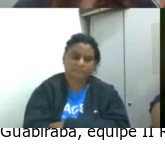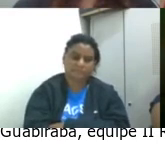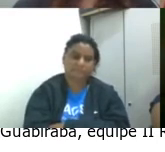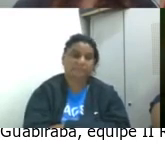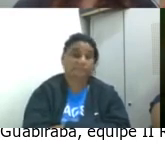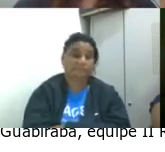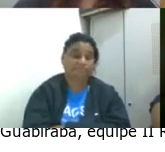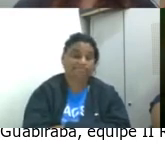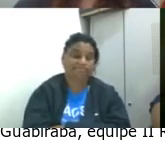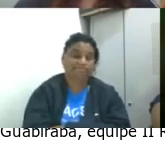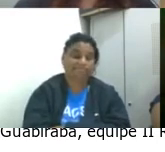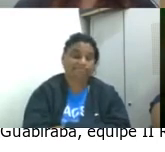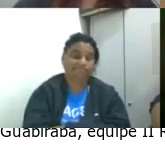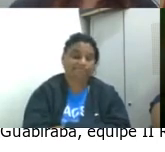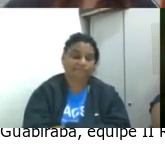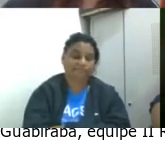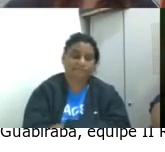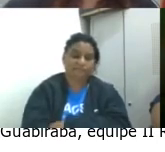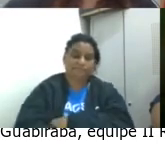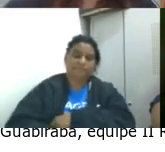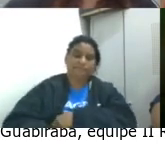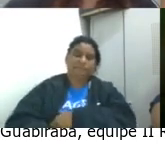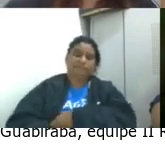começou a usar os pais que não estavam